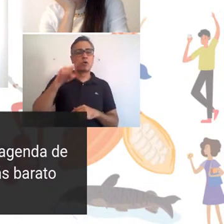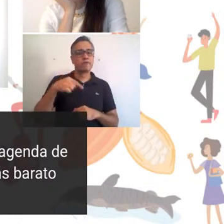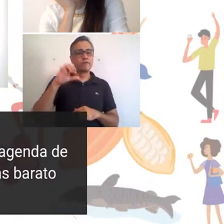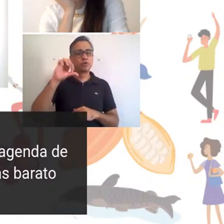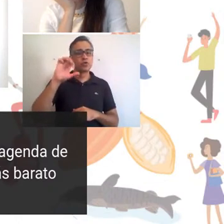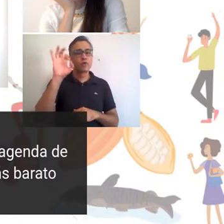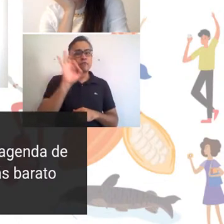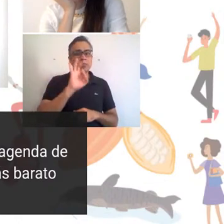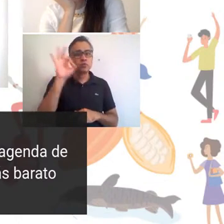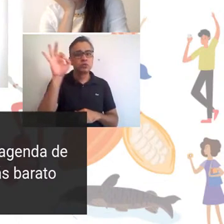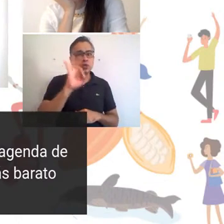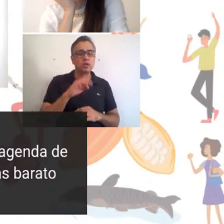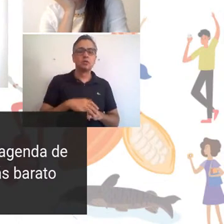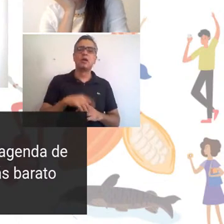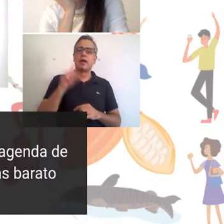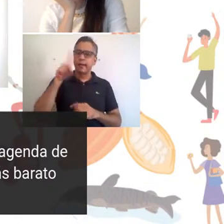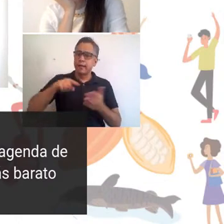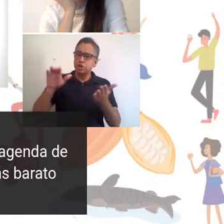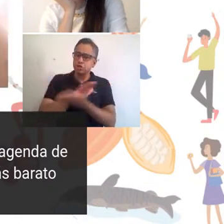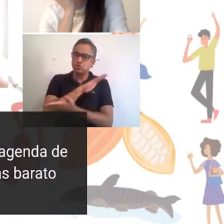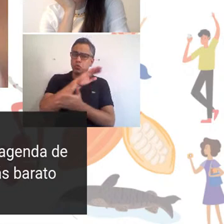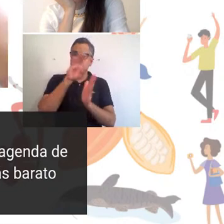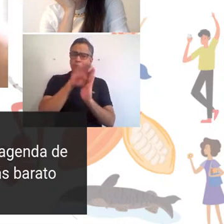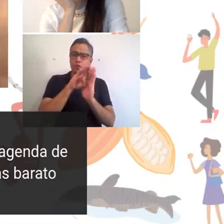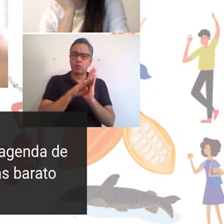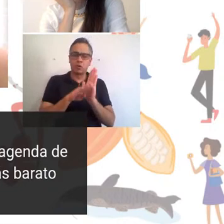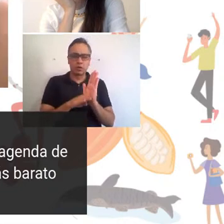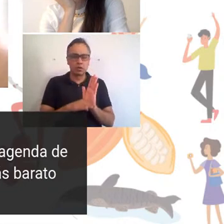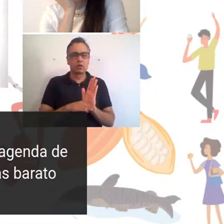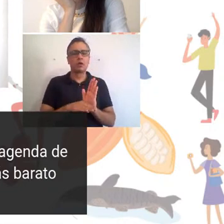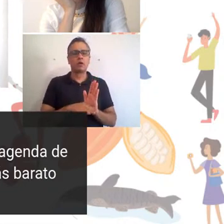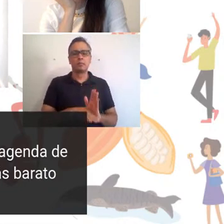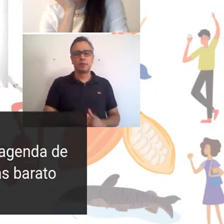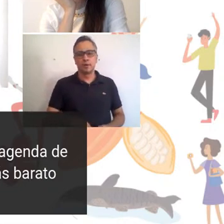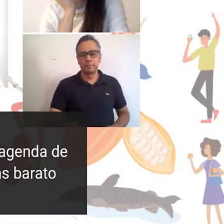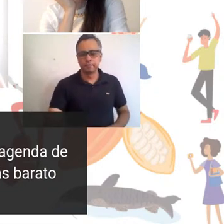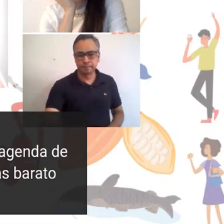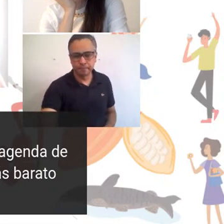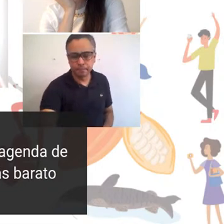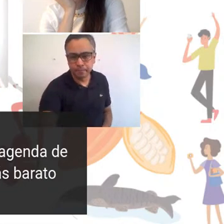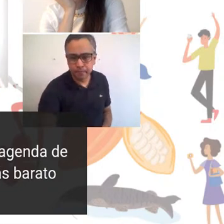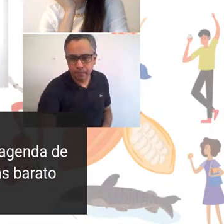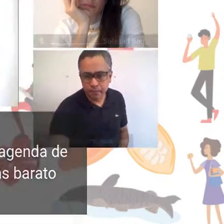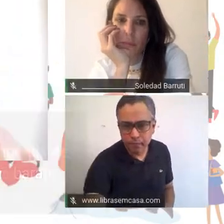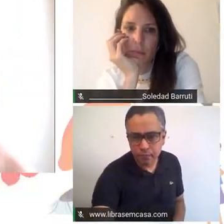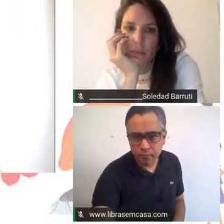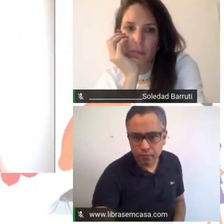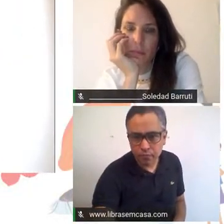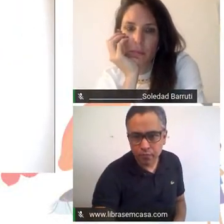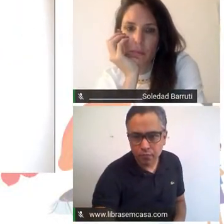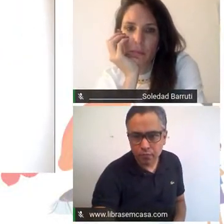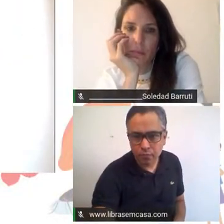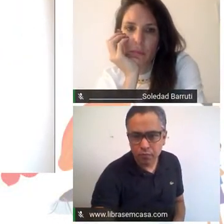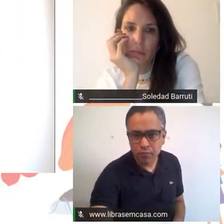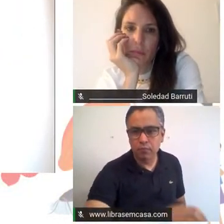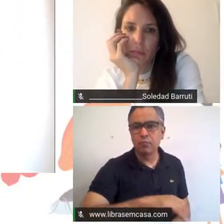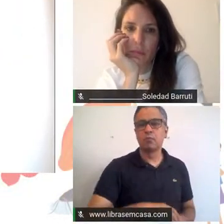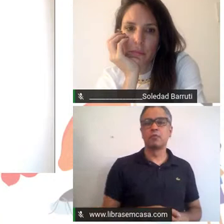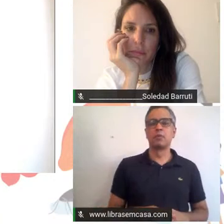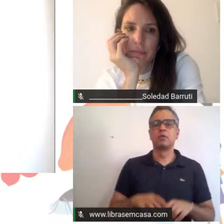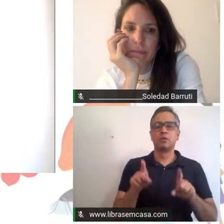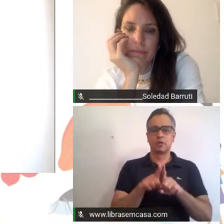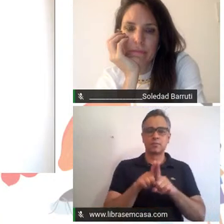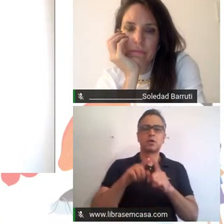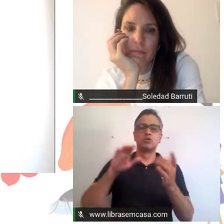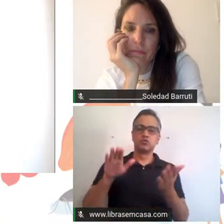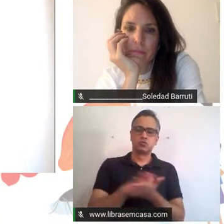99,9%. Isso é você destruir o programa. Além de ter destruído a institucionalidade de muitos programas e as equipes. Eu